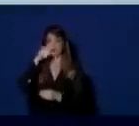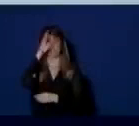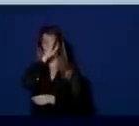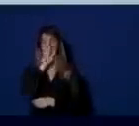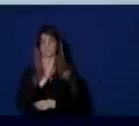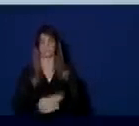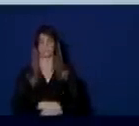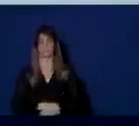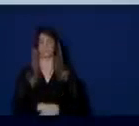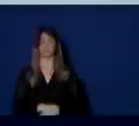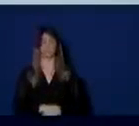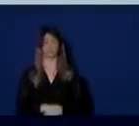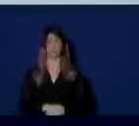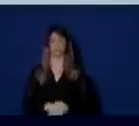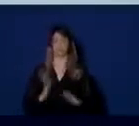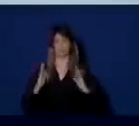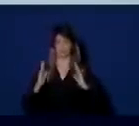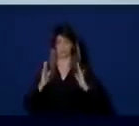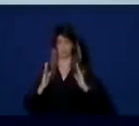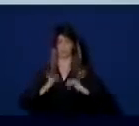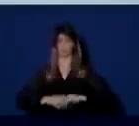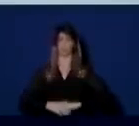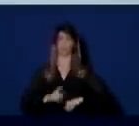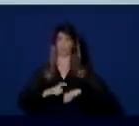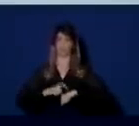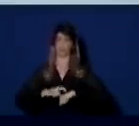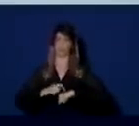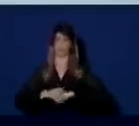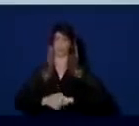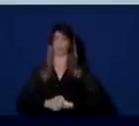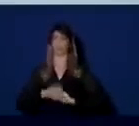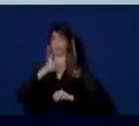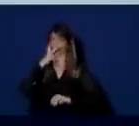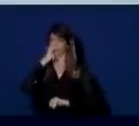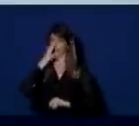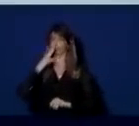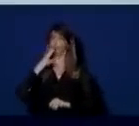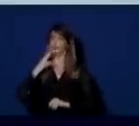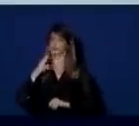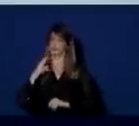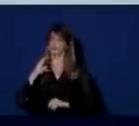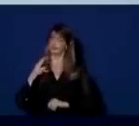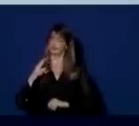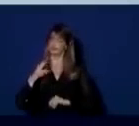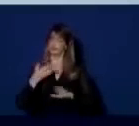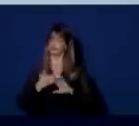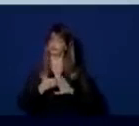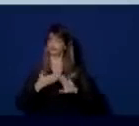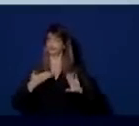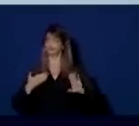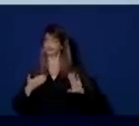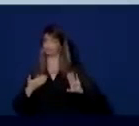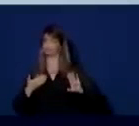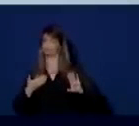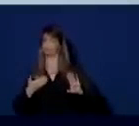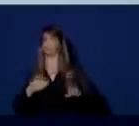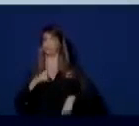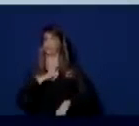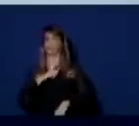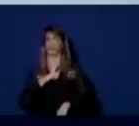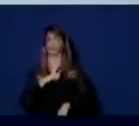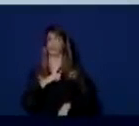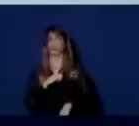Brasil, ele me parece que ele está sendo afastado. Né? A gente